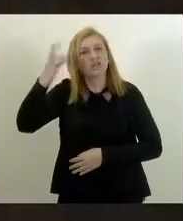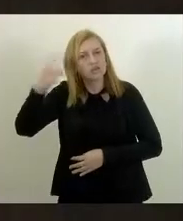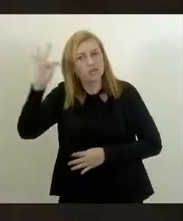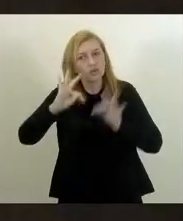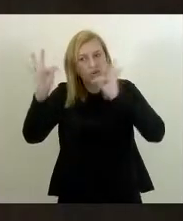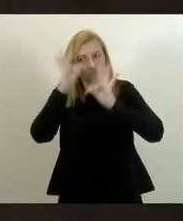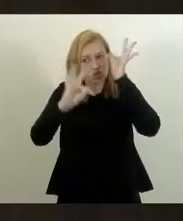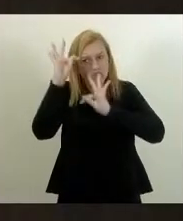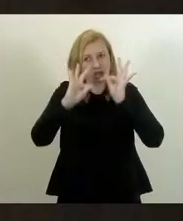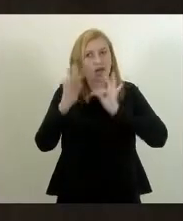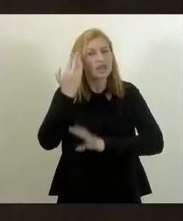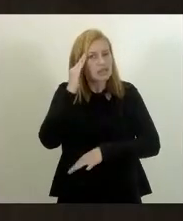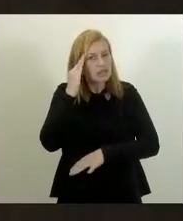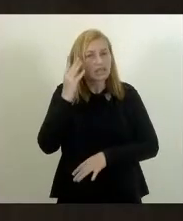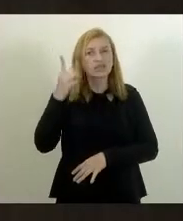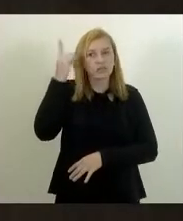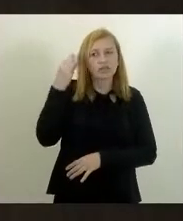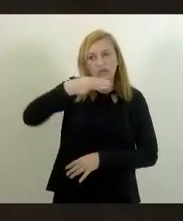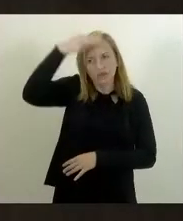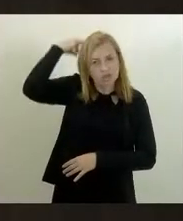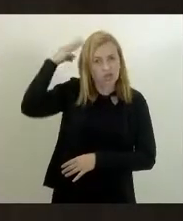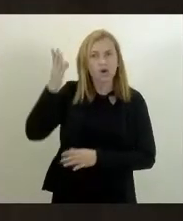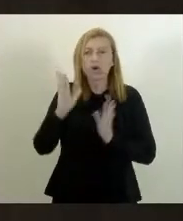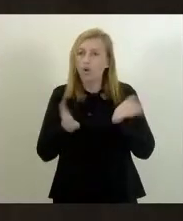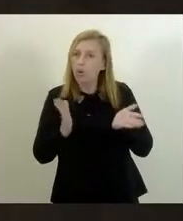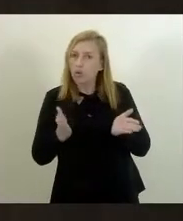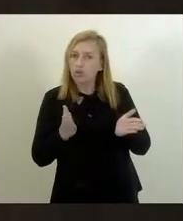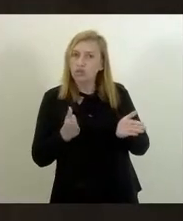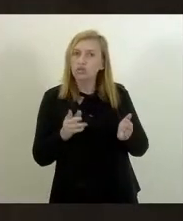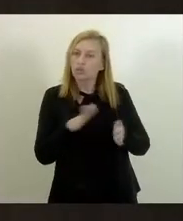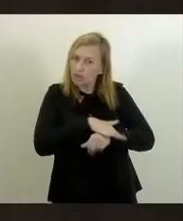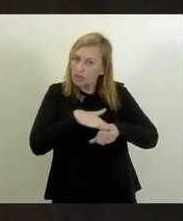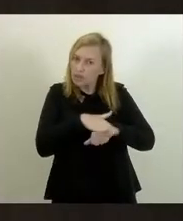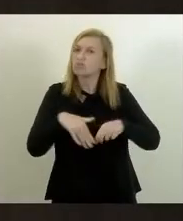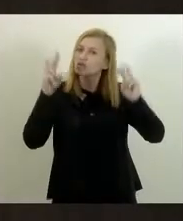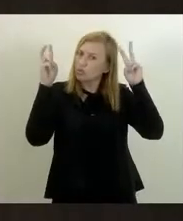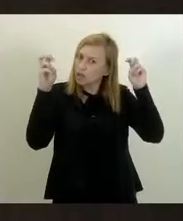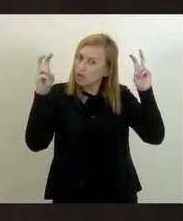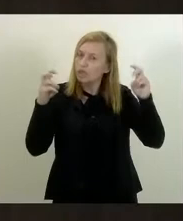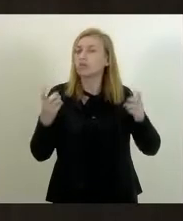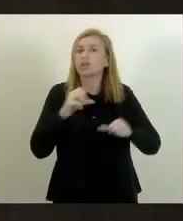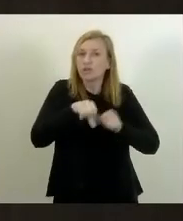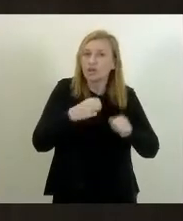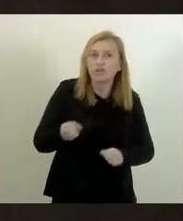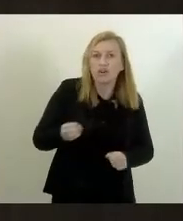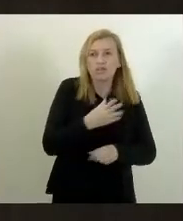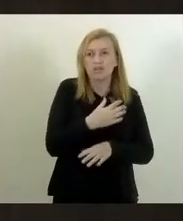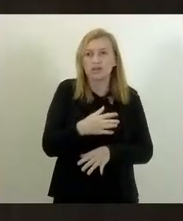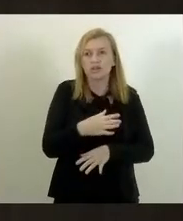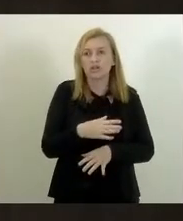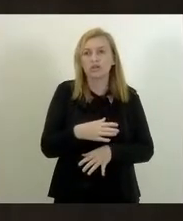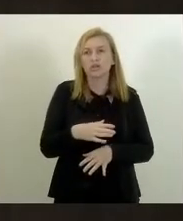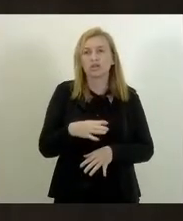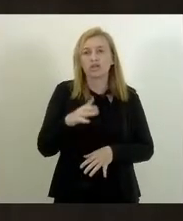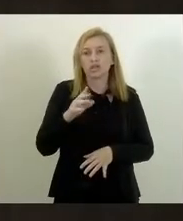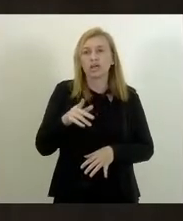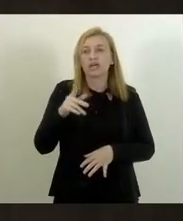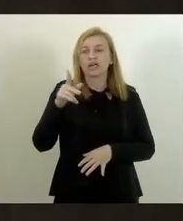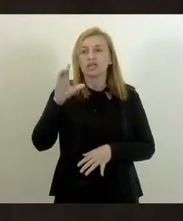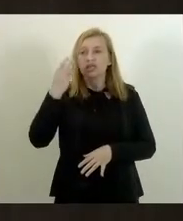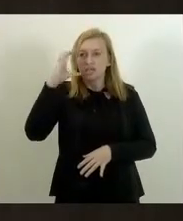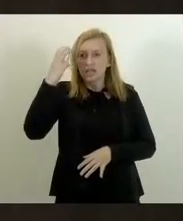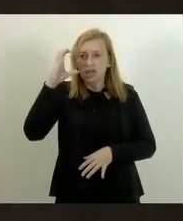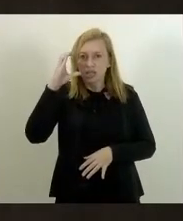compreendendo, deputado Márcio Pacheco, que ontem conversei com Vossa Excelência sobre o tema, o tema da inovação, que é o tripé ciência, tecnologia e